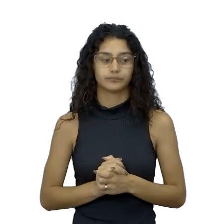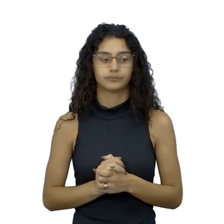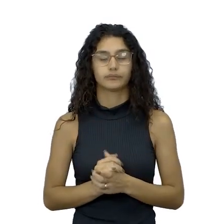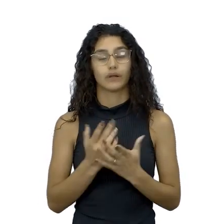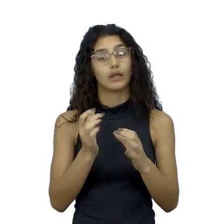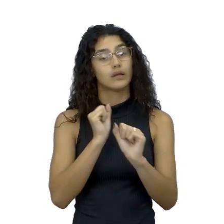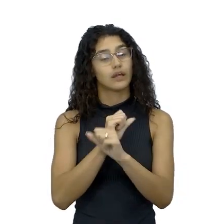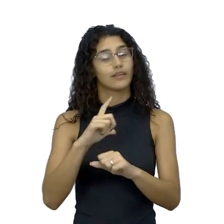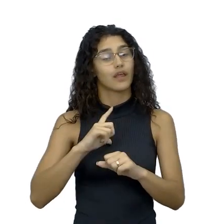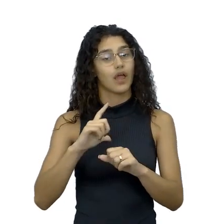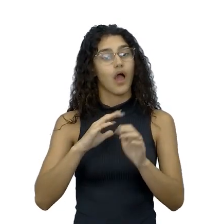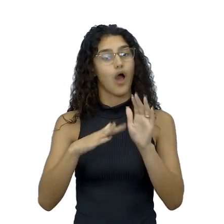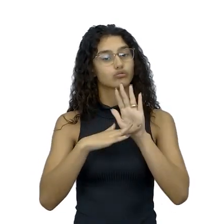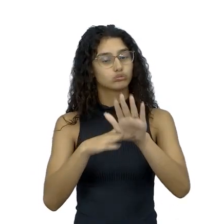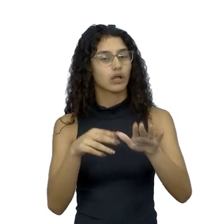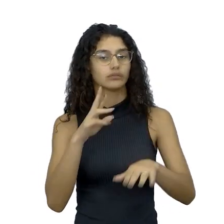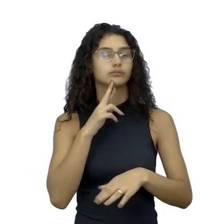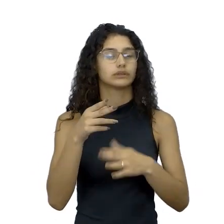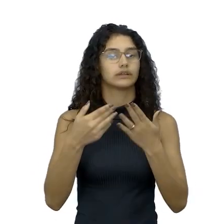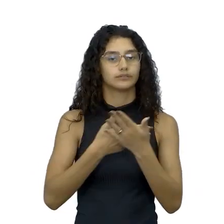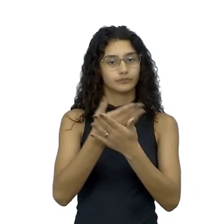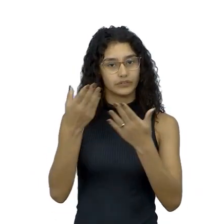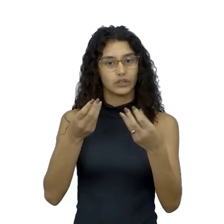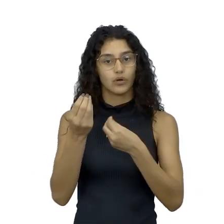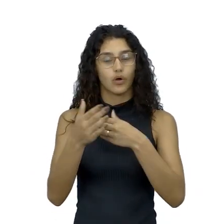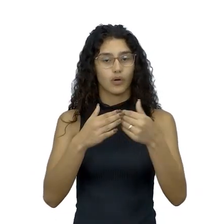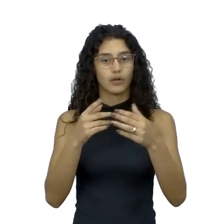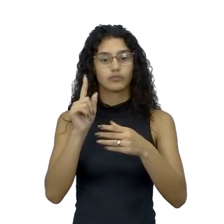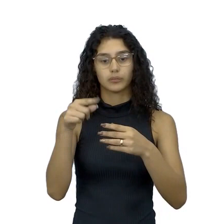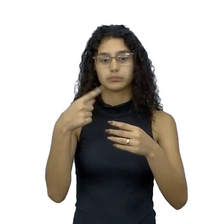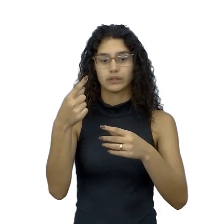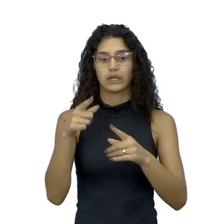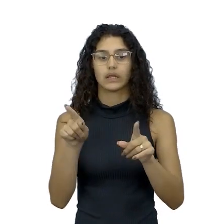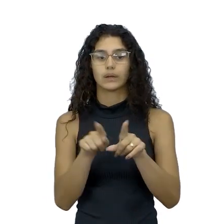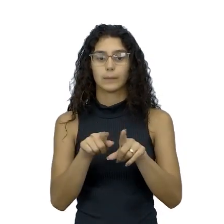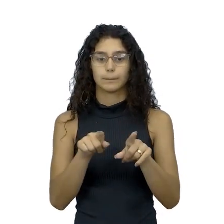que eu tenha ajudado aí a responder vocês. Qualquer coisa, eu vou passar também